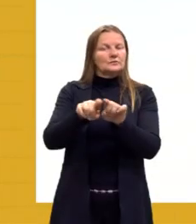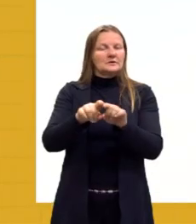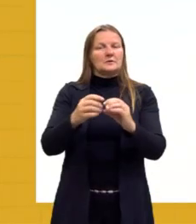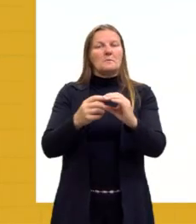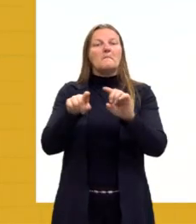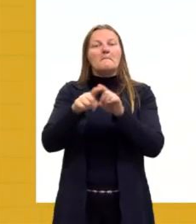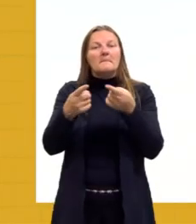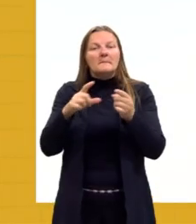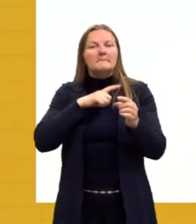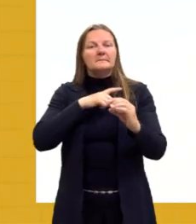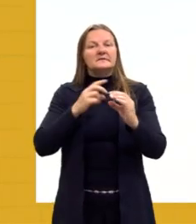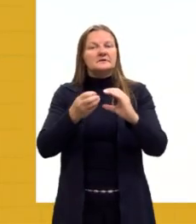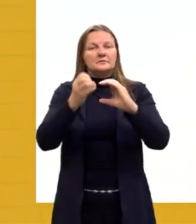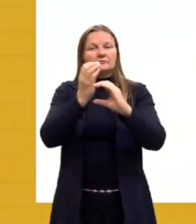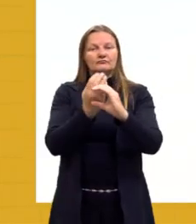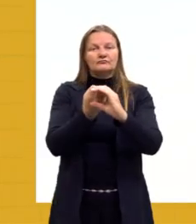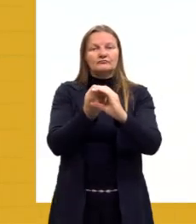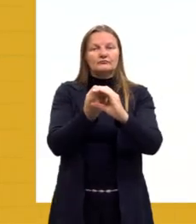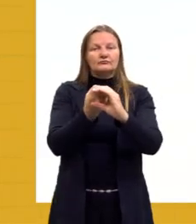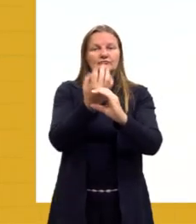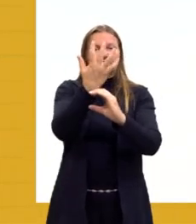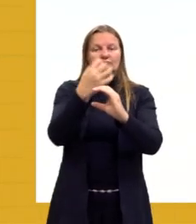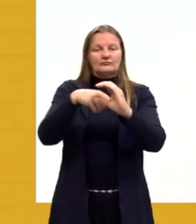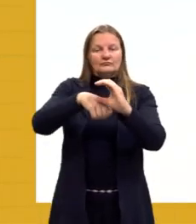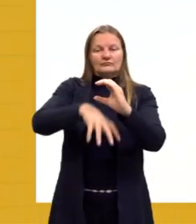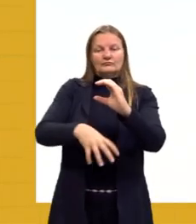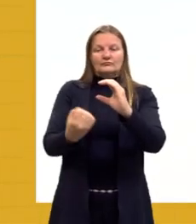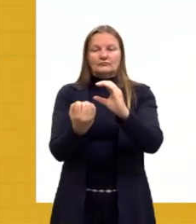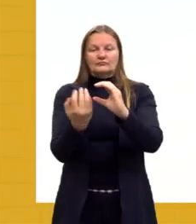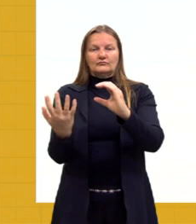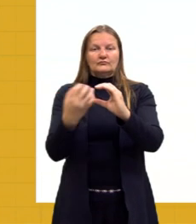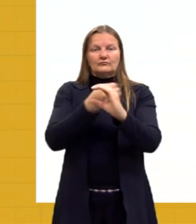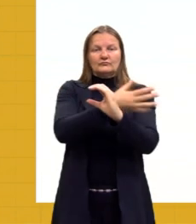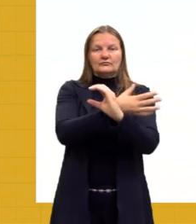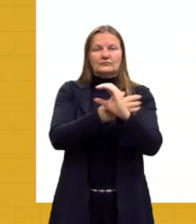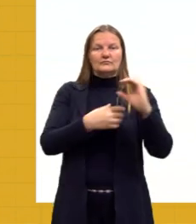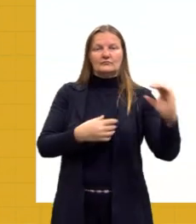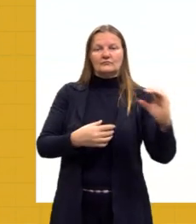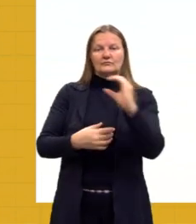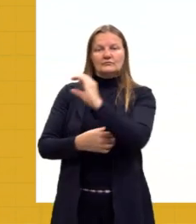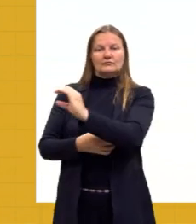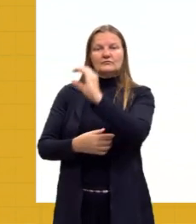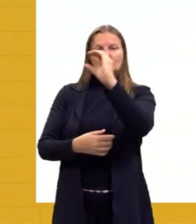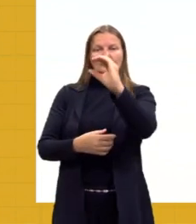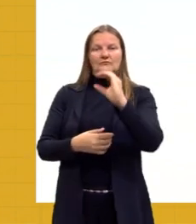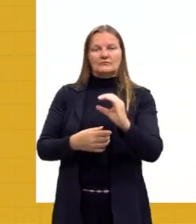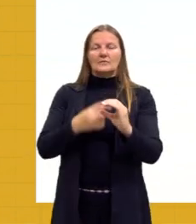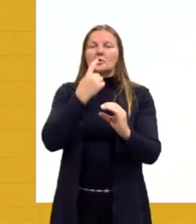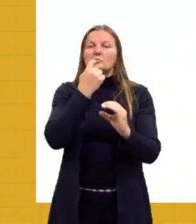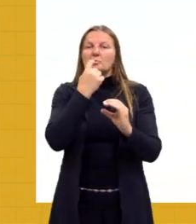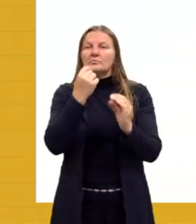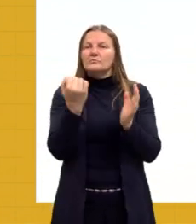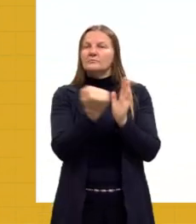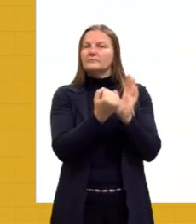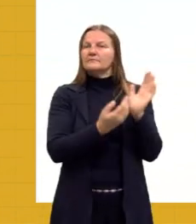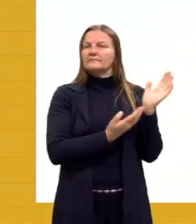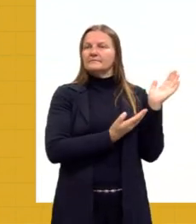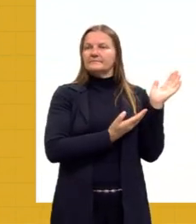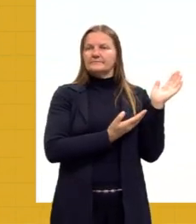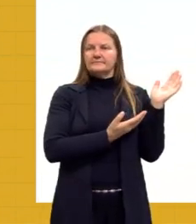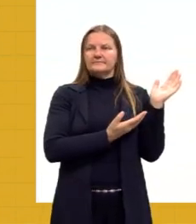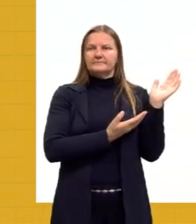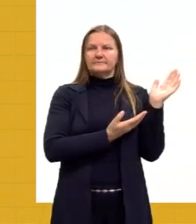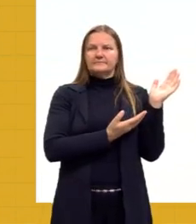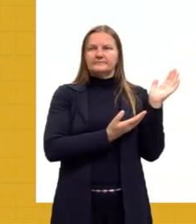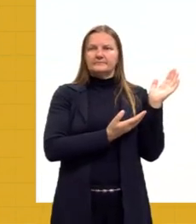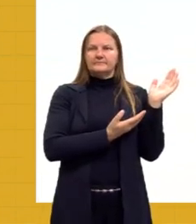ramificação interno tá ligado a três átomos de carbono e aquele está representado com a cor vermelha mas eu tenho